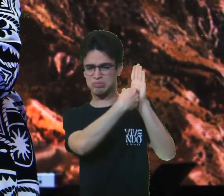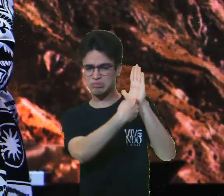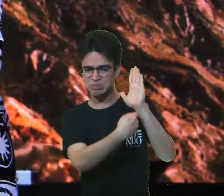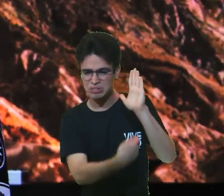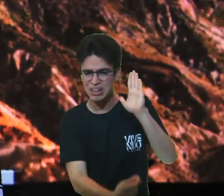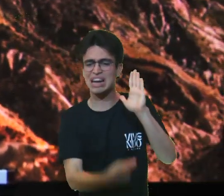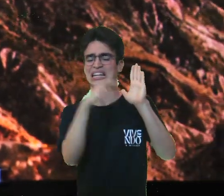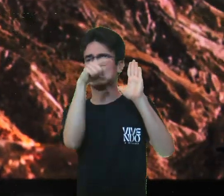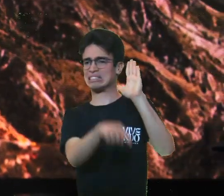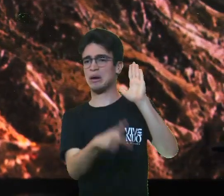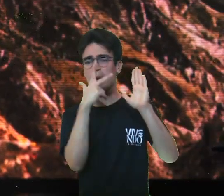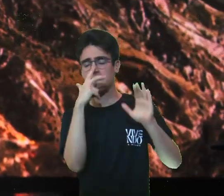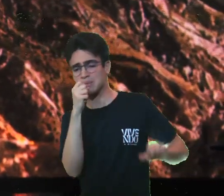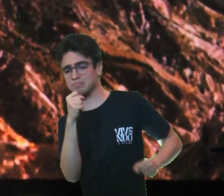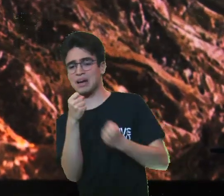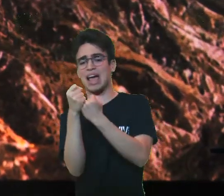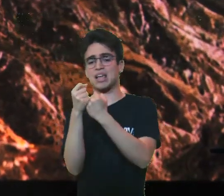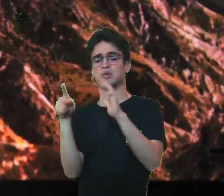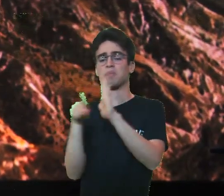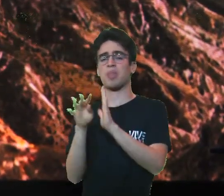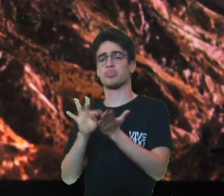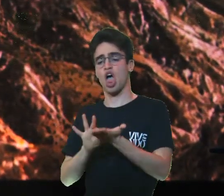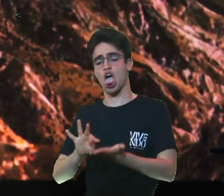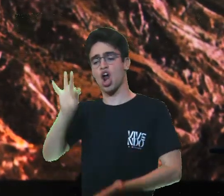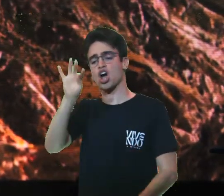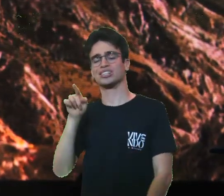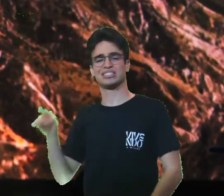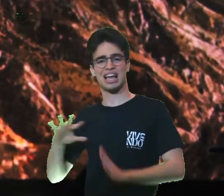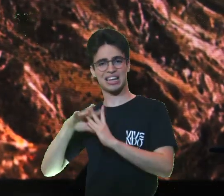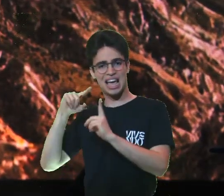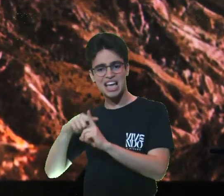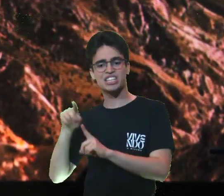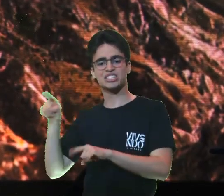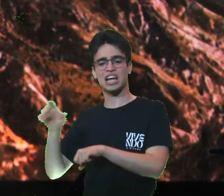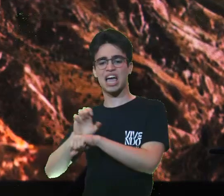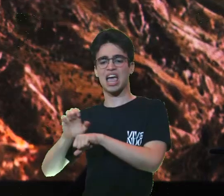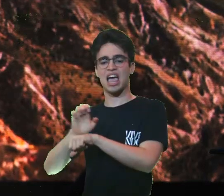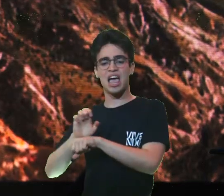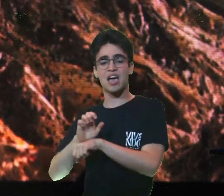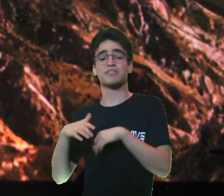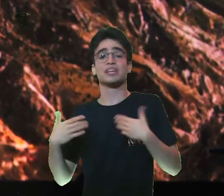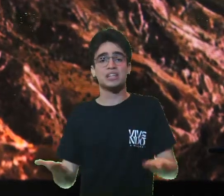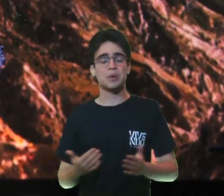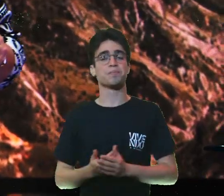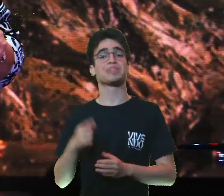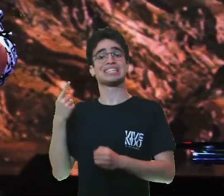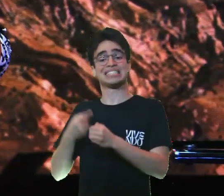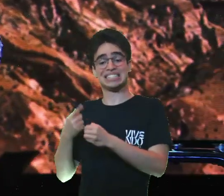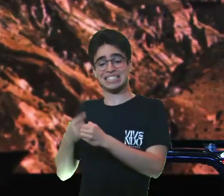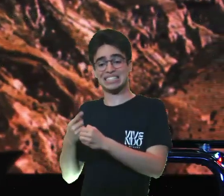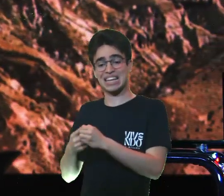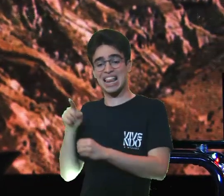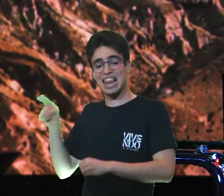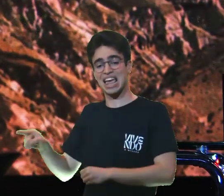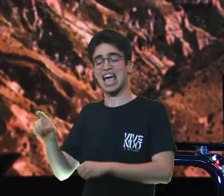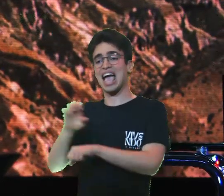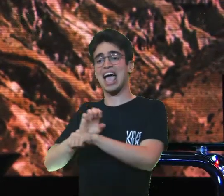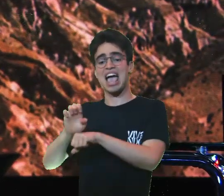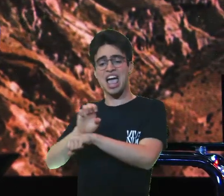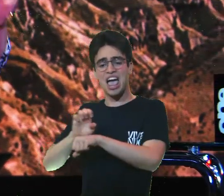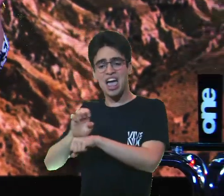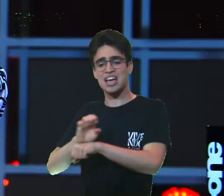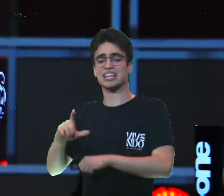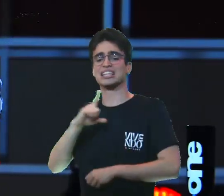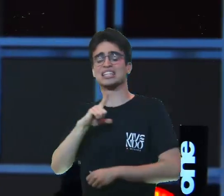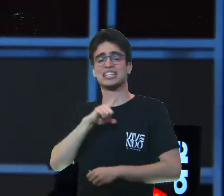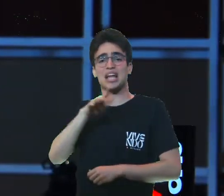tratado teológico para a igreja em Éfeso. Hoje, irmãos, a igreja, a cidade de Éfeso, tem um pouco mais